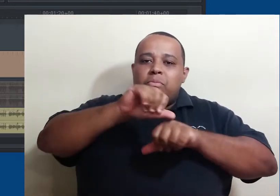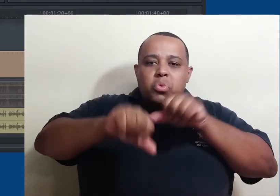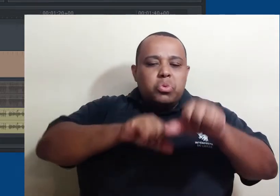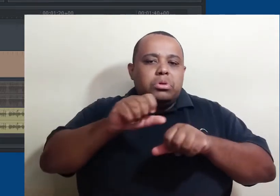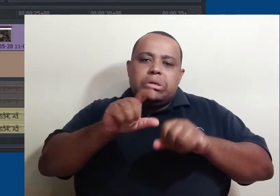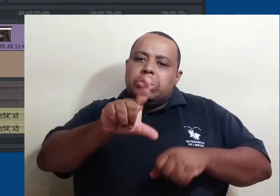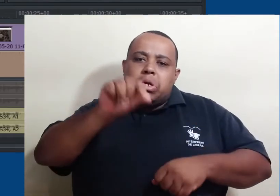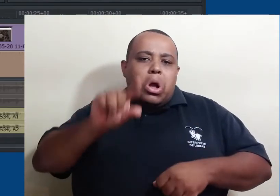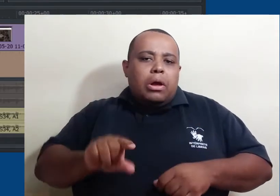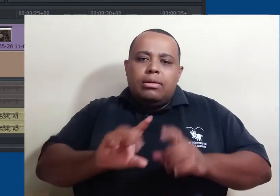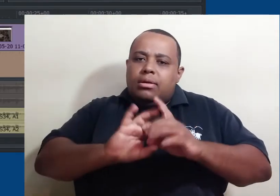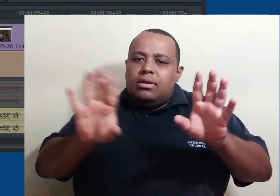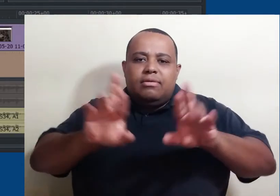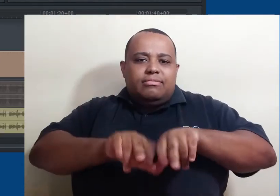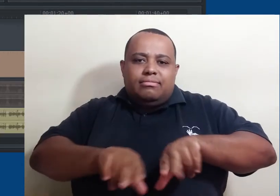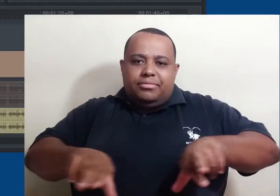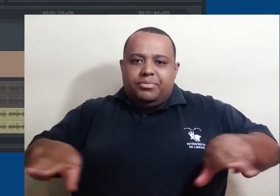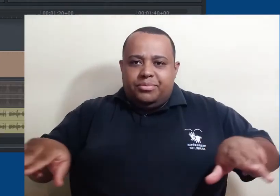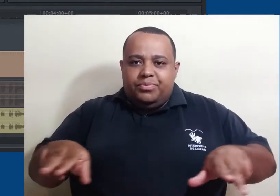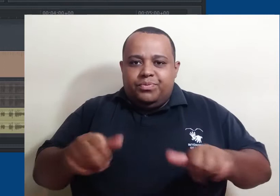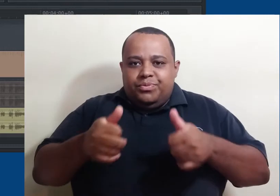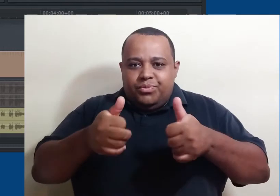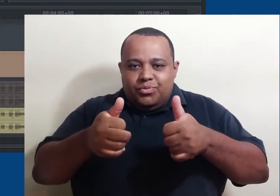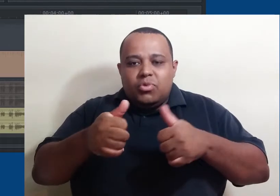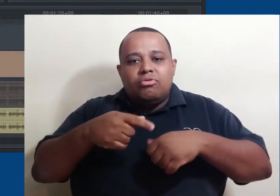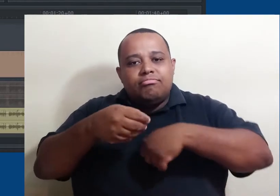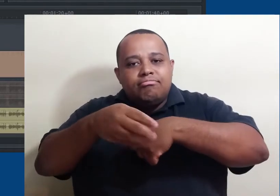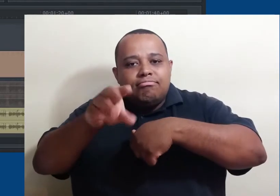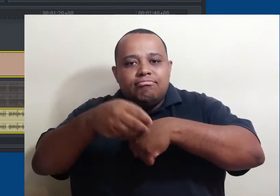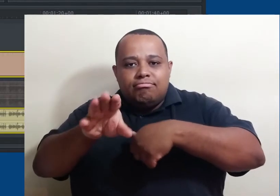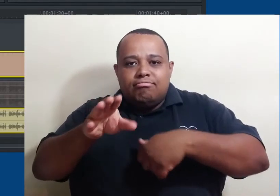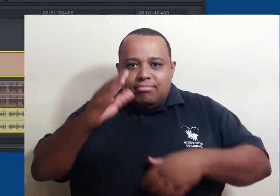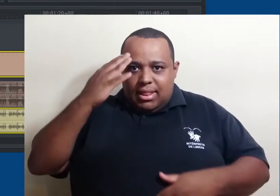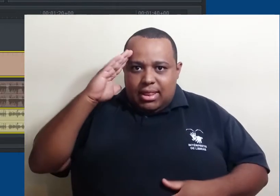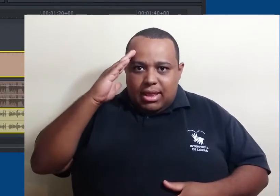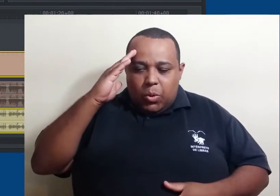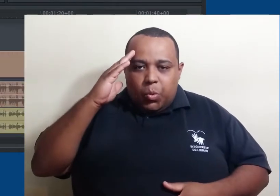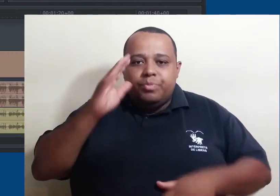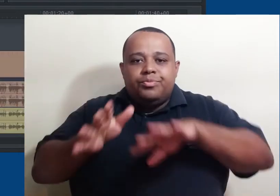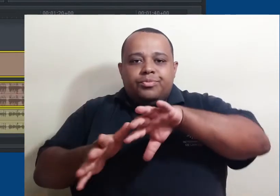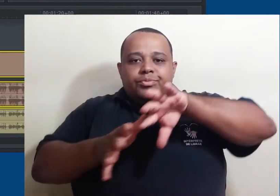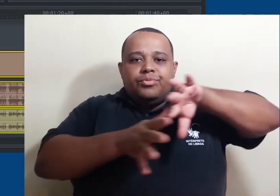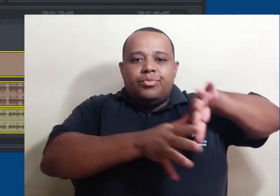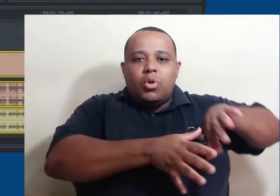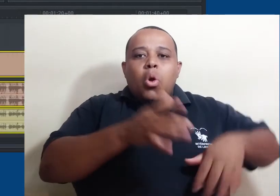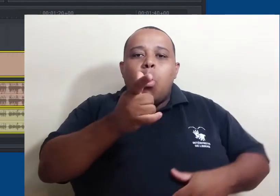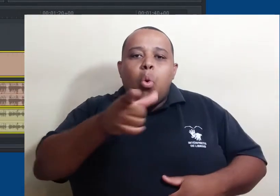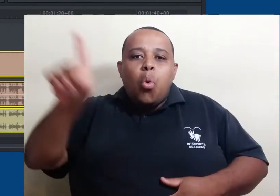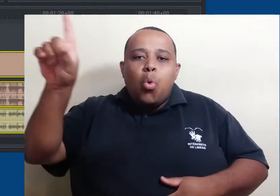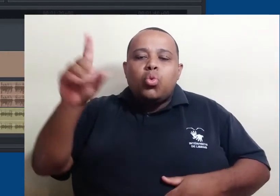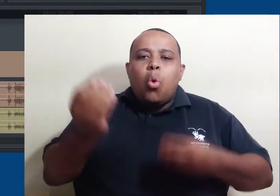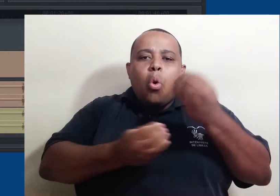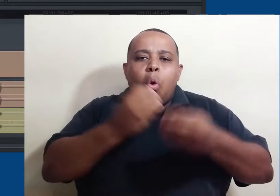Bom, eu vou tirar esses fades aqui, que eu não vou precisar deles, mas deu para vocês entenderem. Então outra coisa que eu quero ensinar para vocês é colocar um título simples